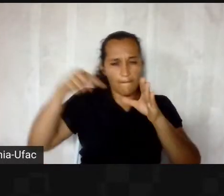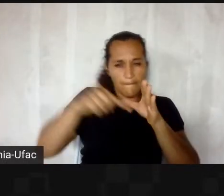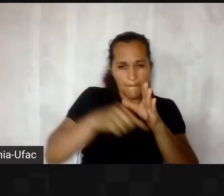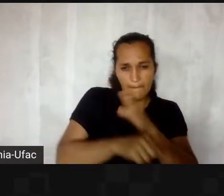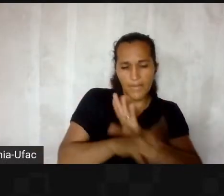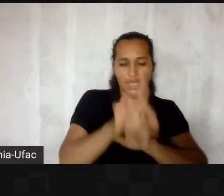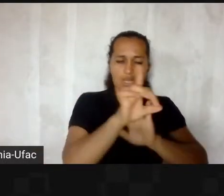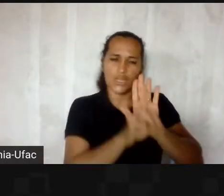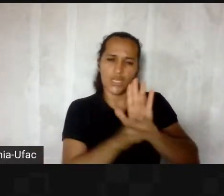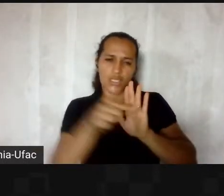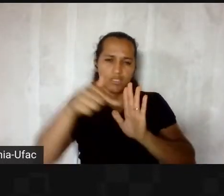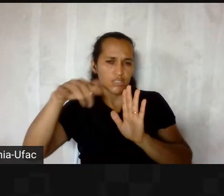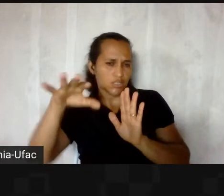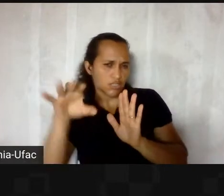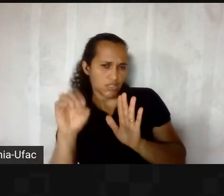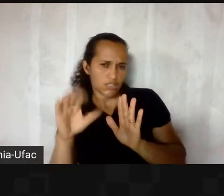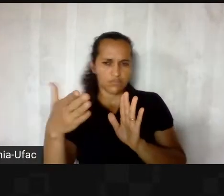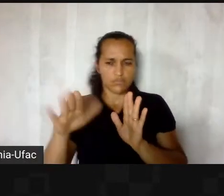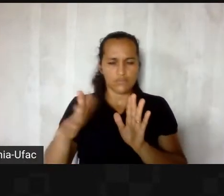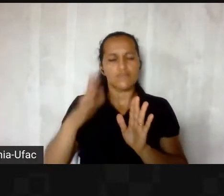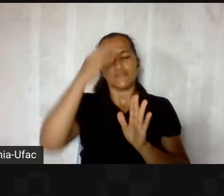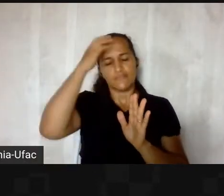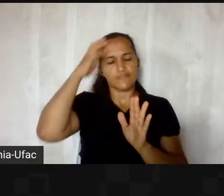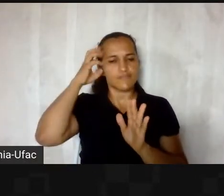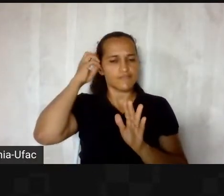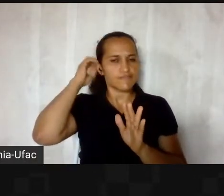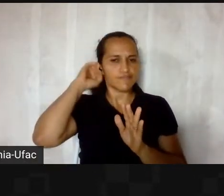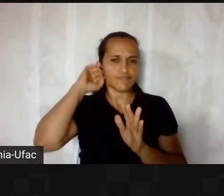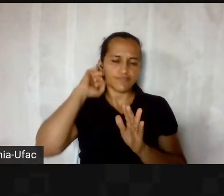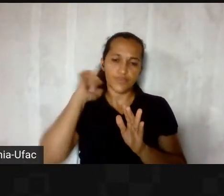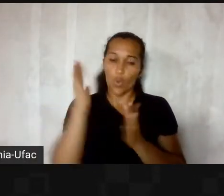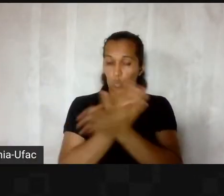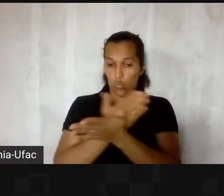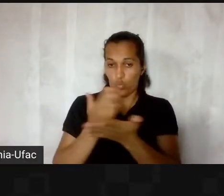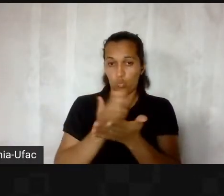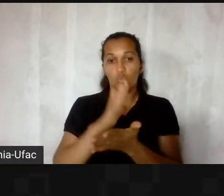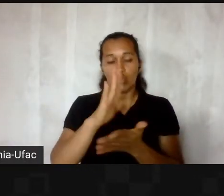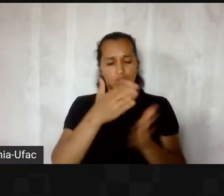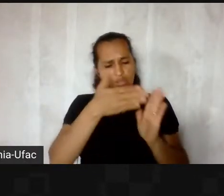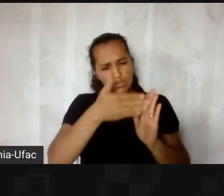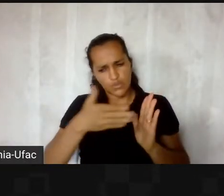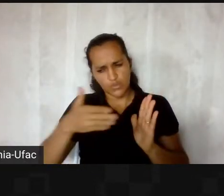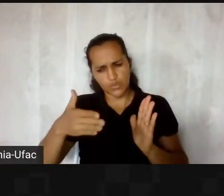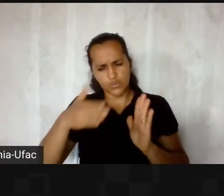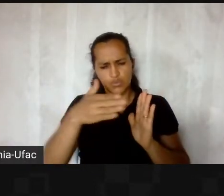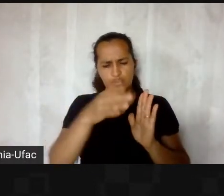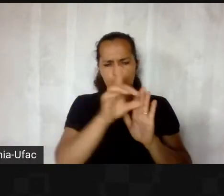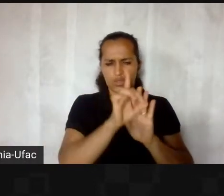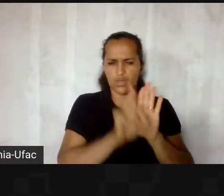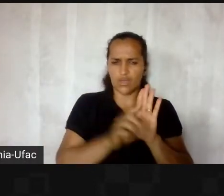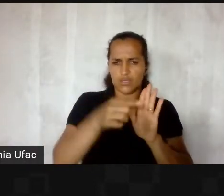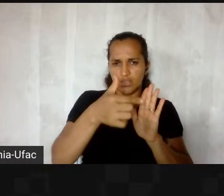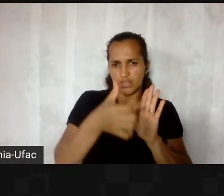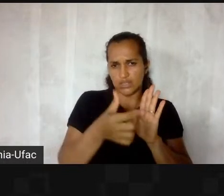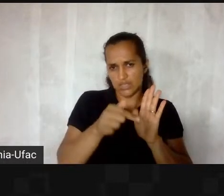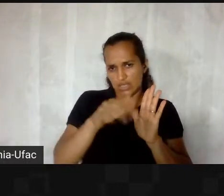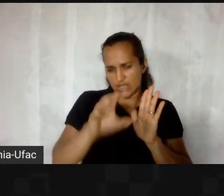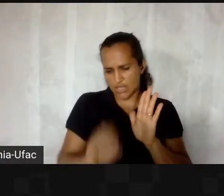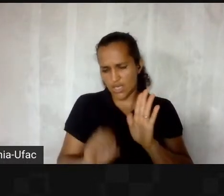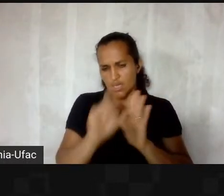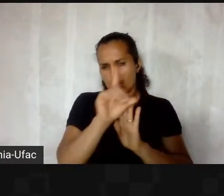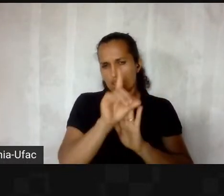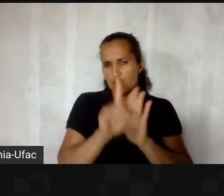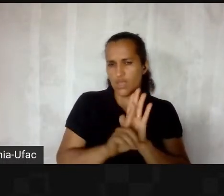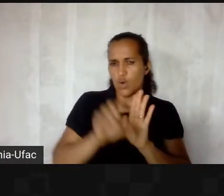de 70, normalmente, né? Provavelmente, alguns tenham perdurado na década de 80, no formato que eram,